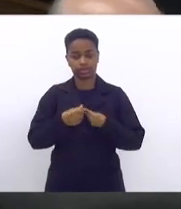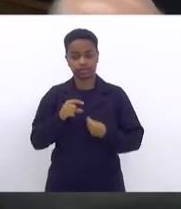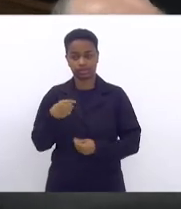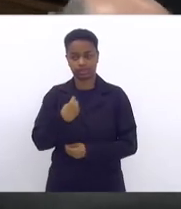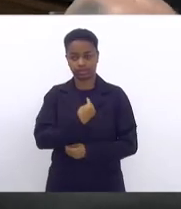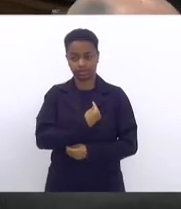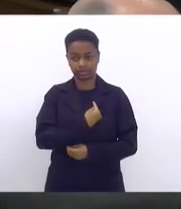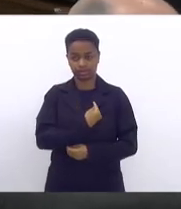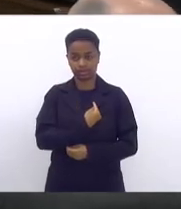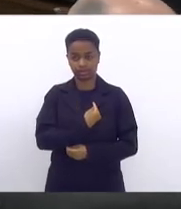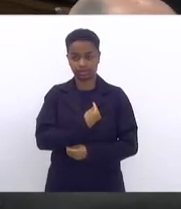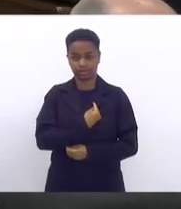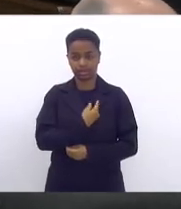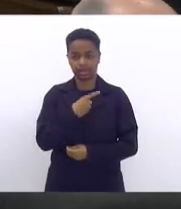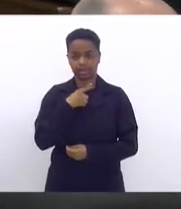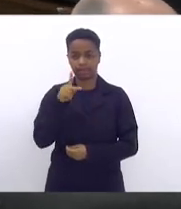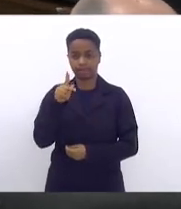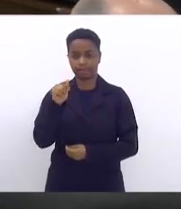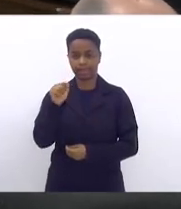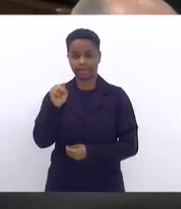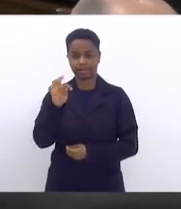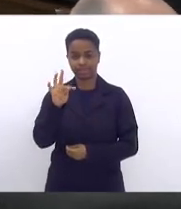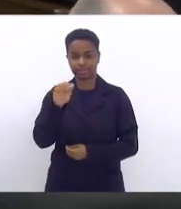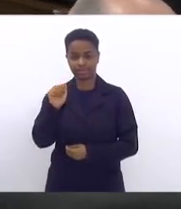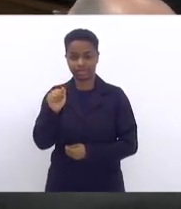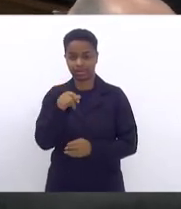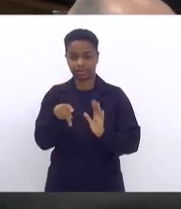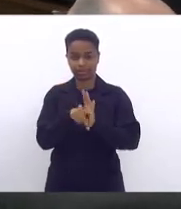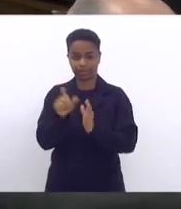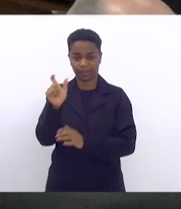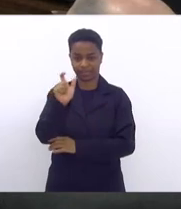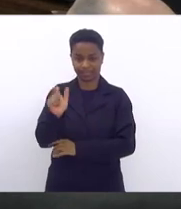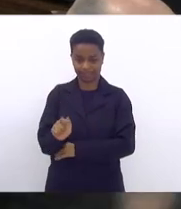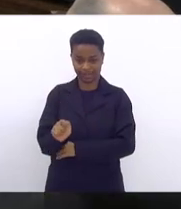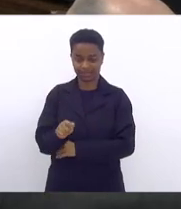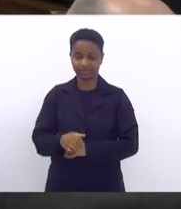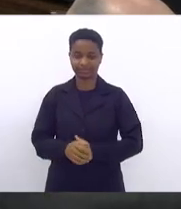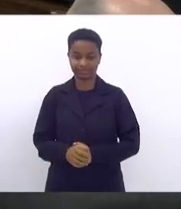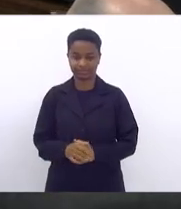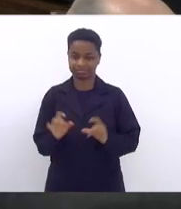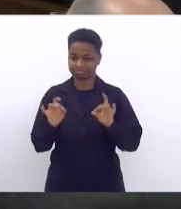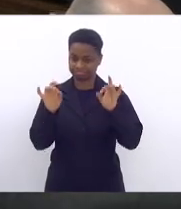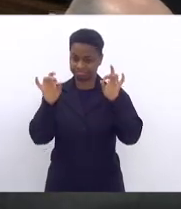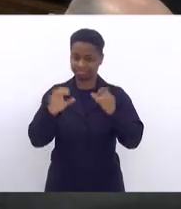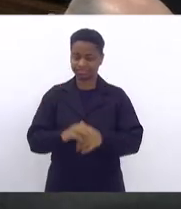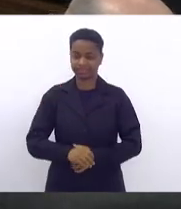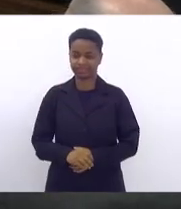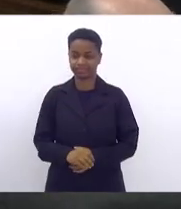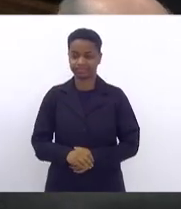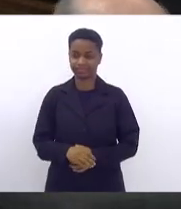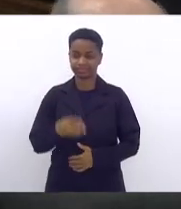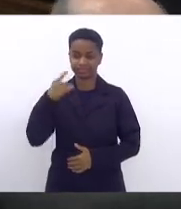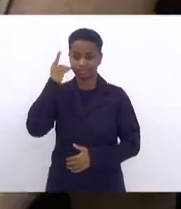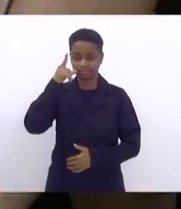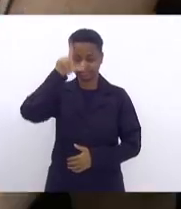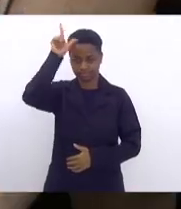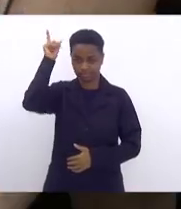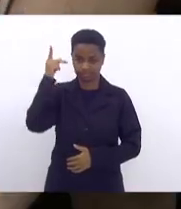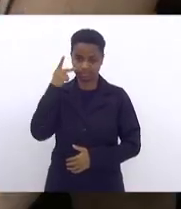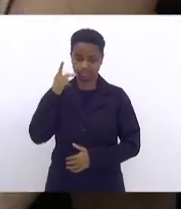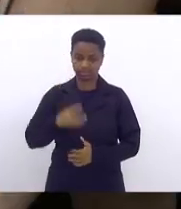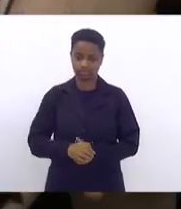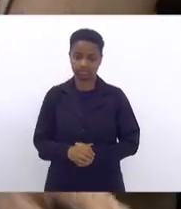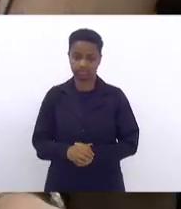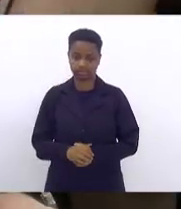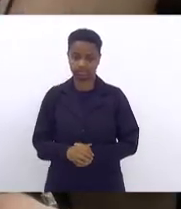uma pasta. Uma pasta italiana especiale. Deputado Luiz Paulo. Presidente, pela ordem.